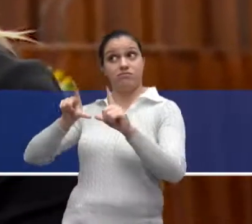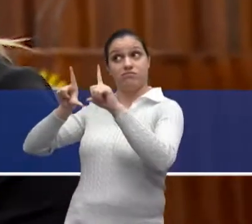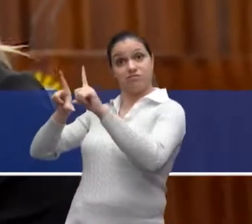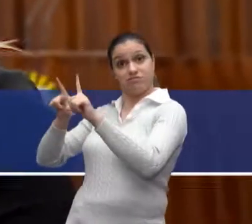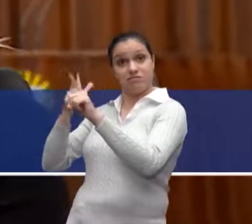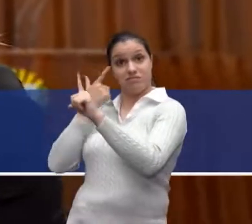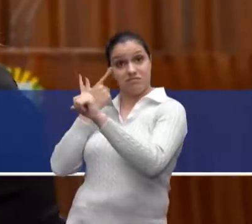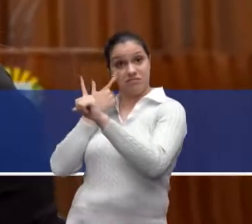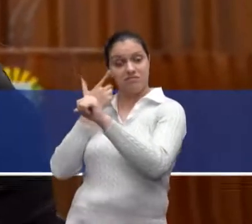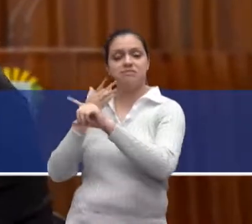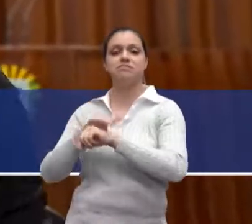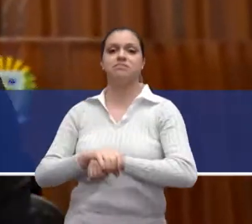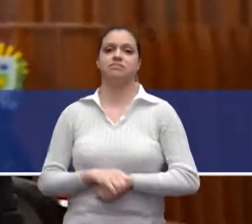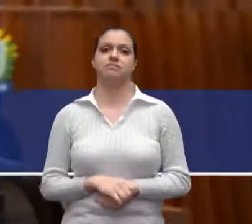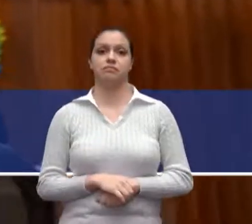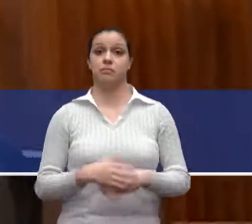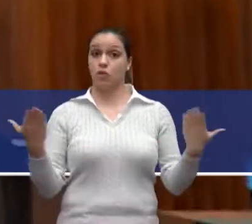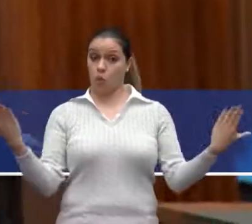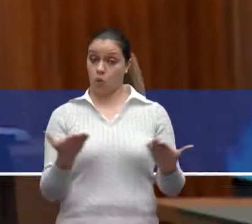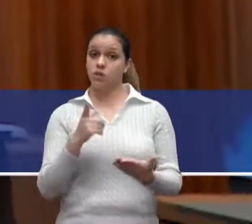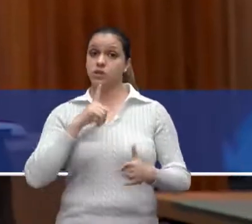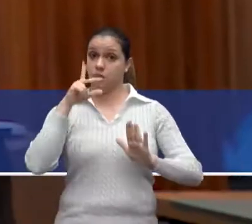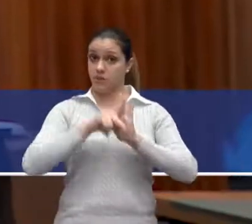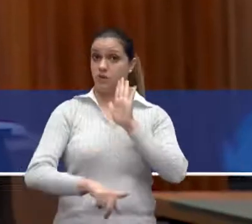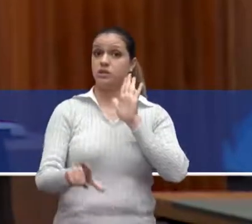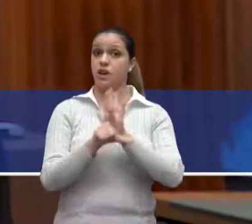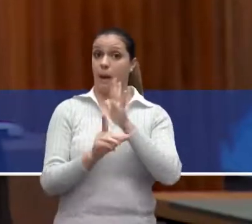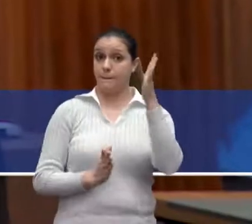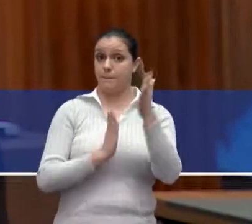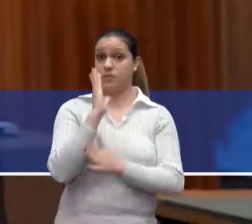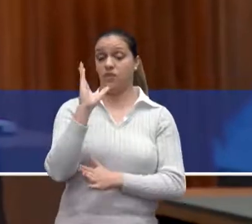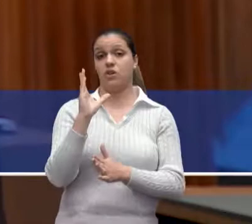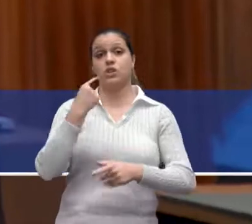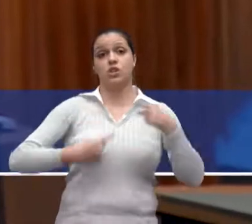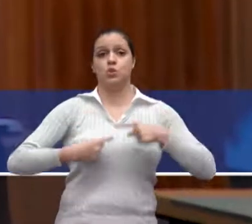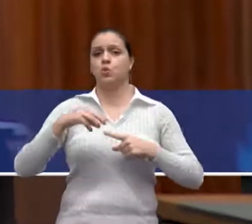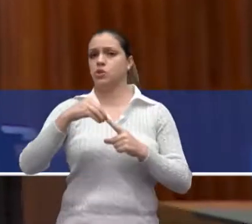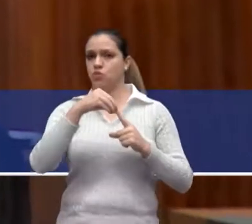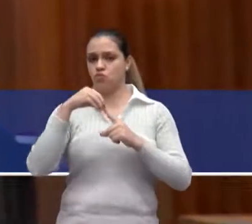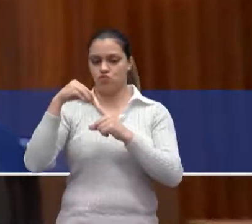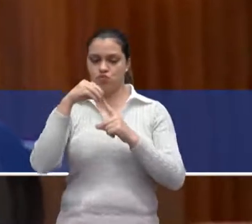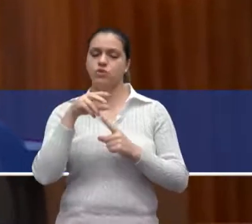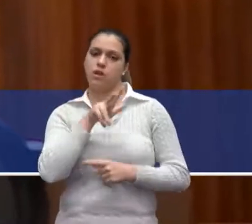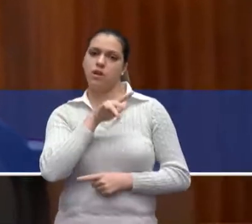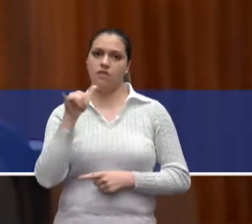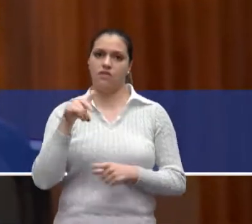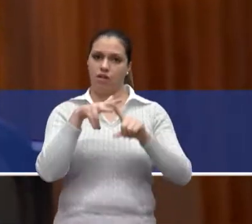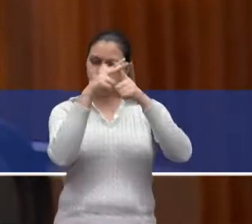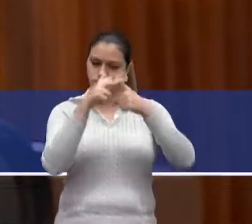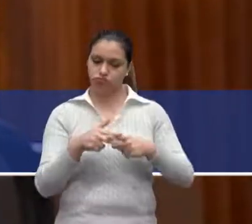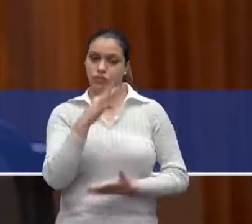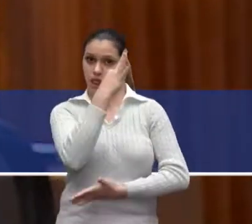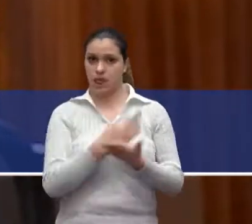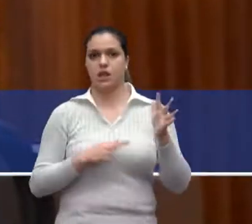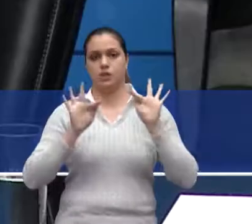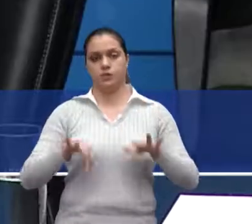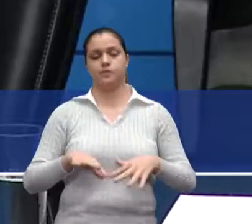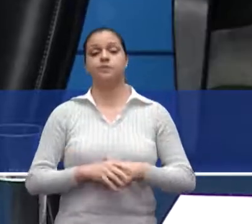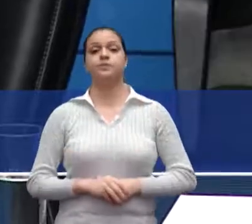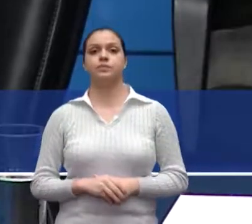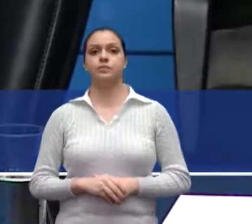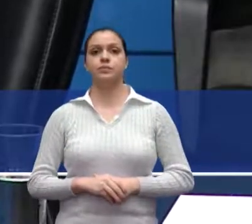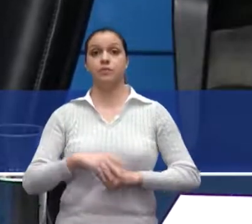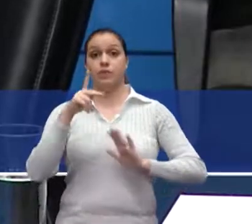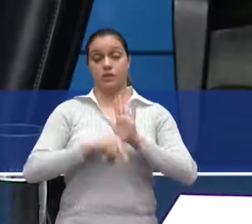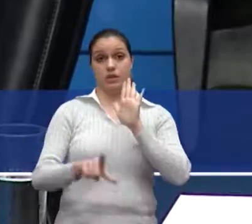exibidos aqui no telão. Hoje, um projeto de lei foi aprovado em discussão única e segue para a redação final. O